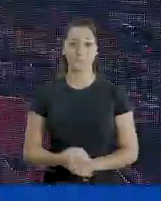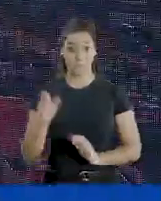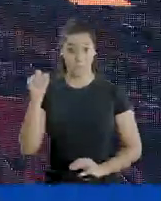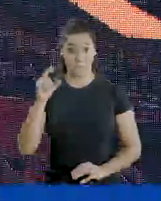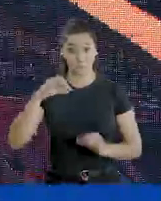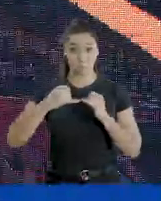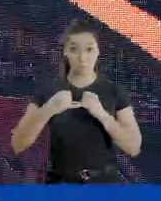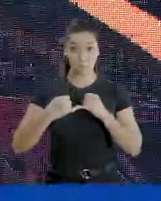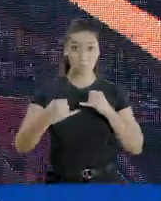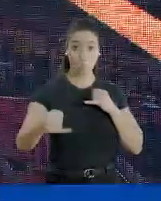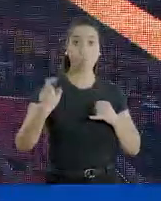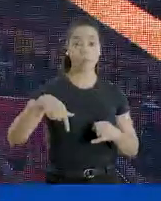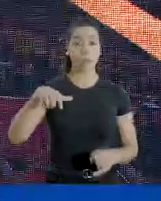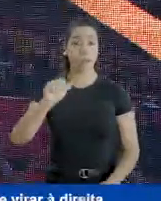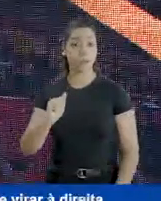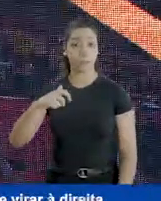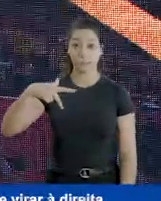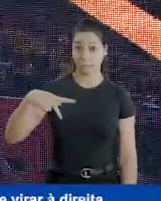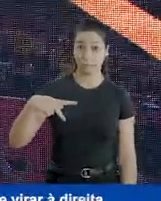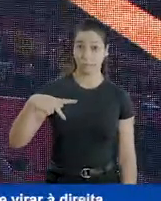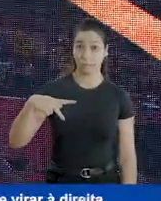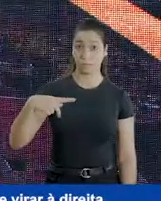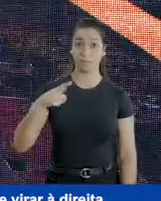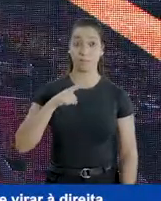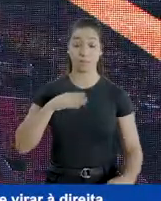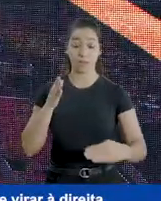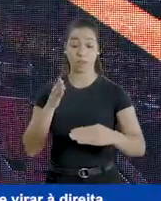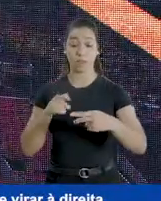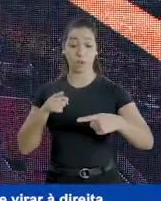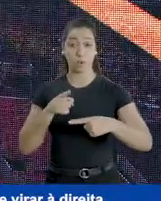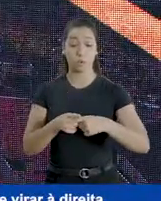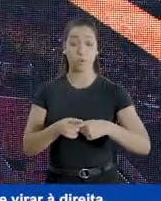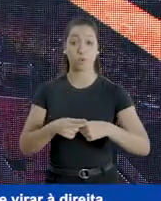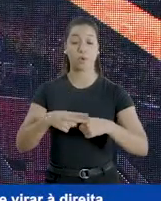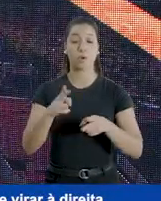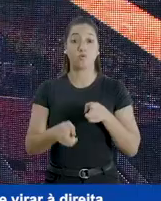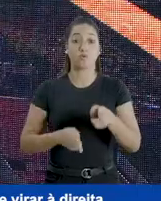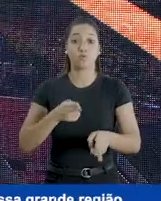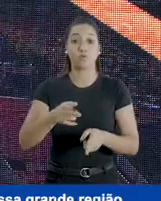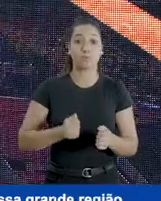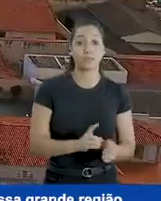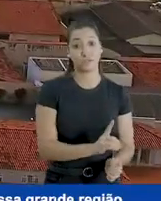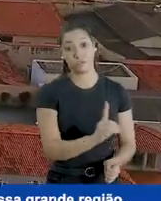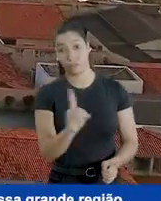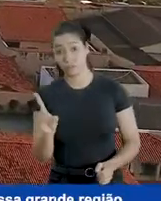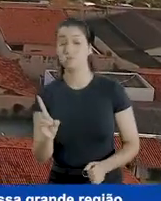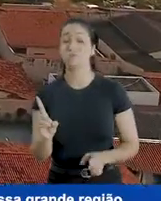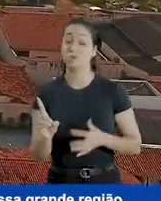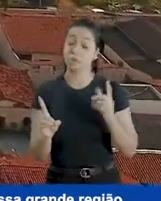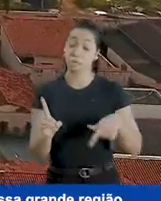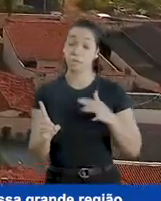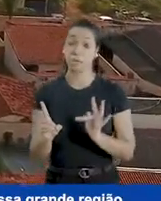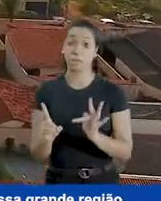Esta linha azul aqui é a Avenida Afonso Pena. Chega aqui no cruzamento com a ferrovia, nós temos que virar à direita, depois subirmos na